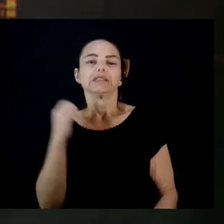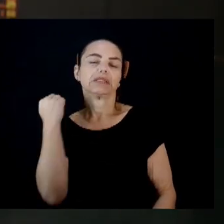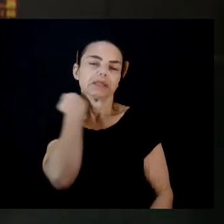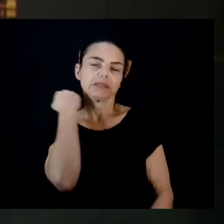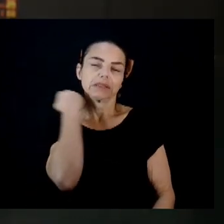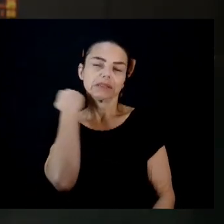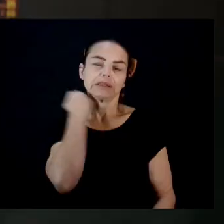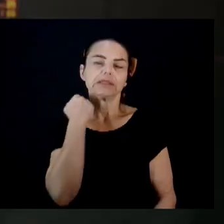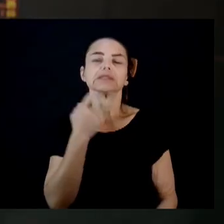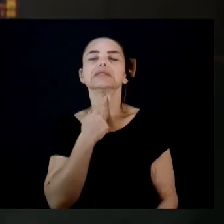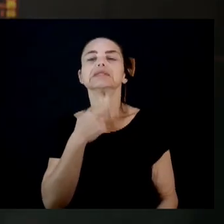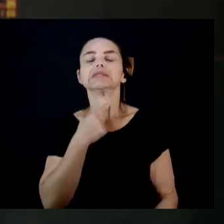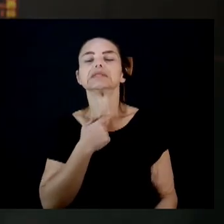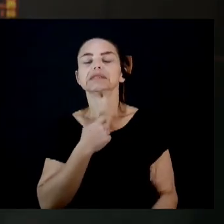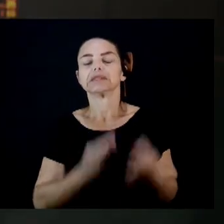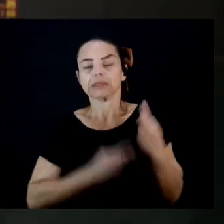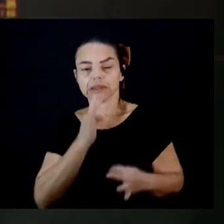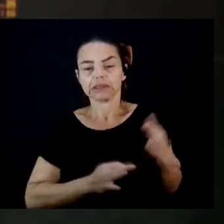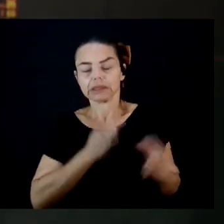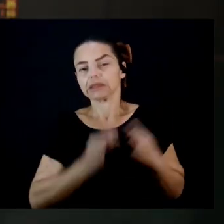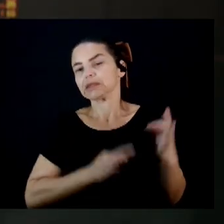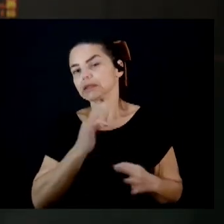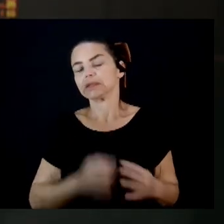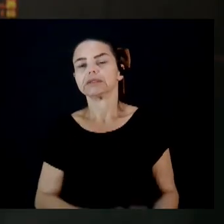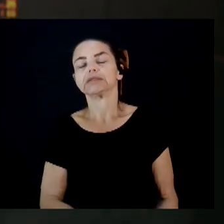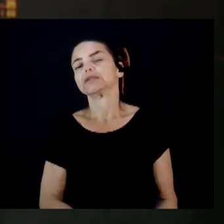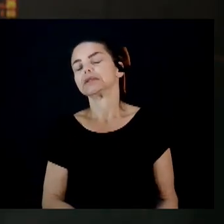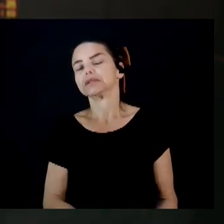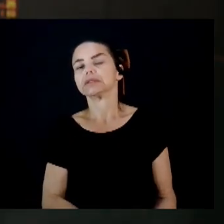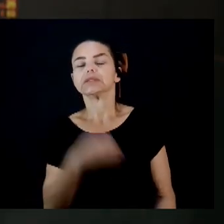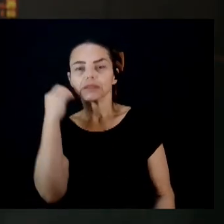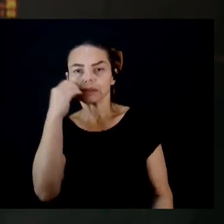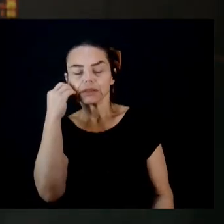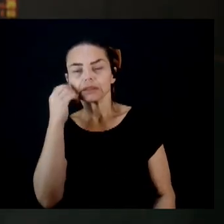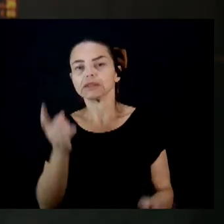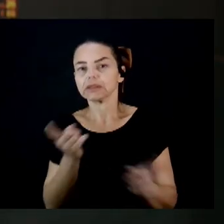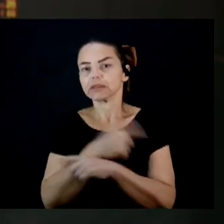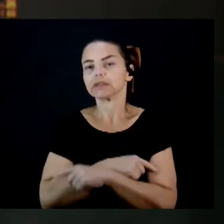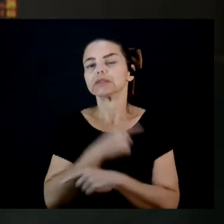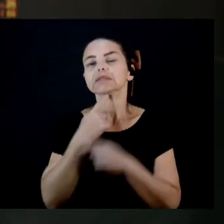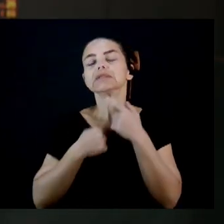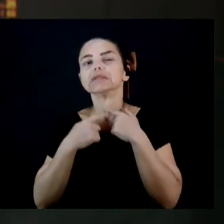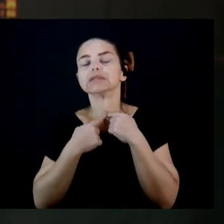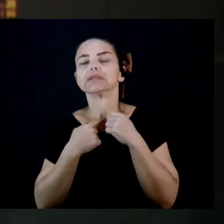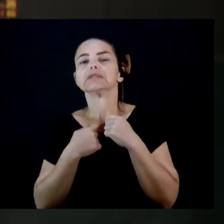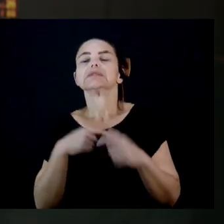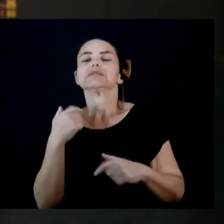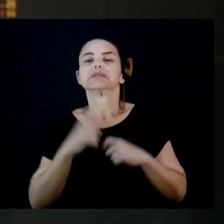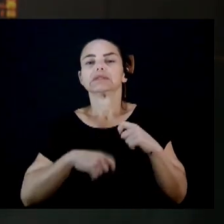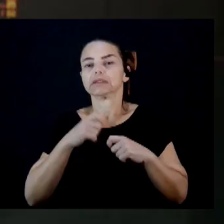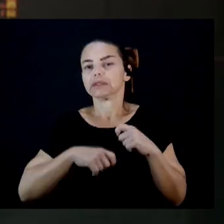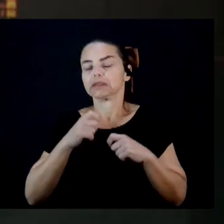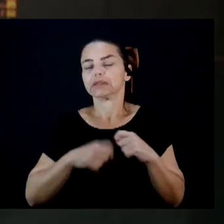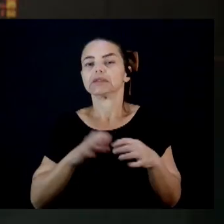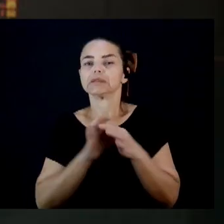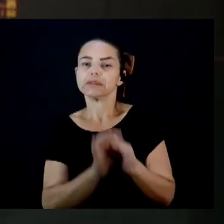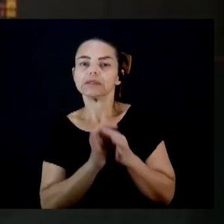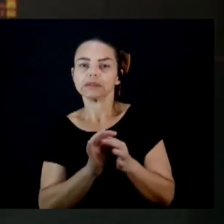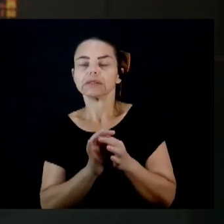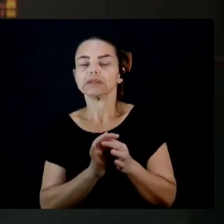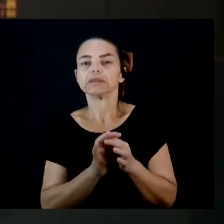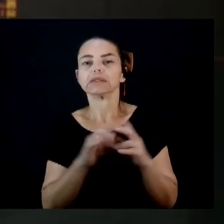sexual. Por outro lado, experiências de desejo e atividade sexual foram associadas ao menor